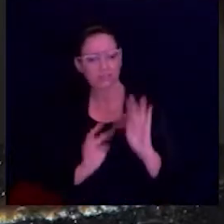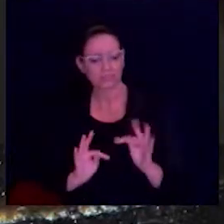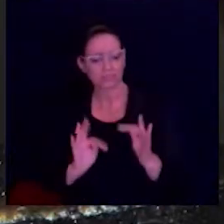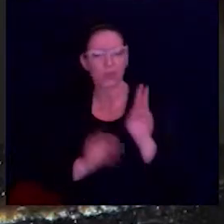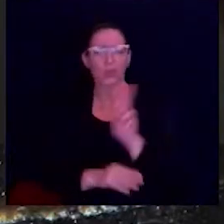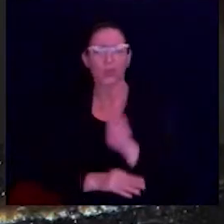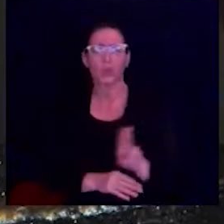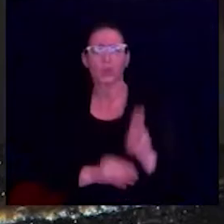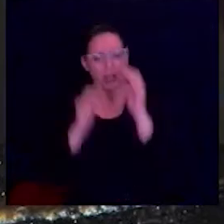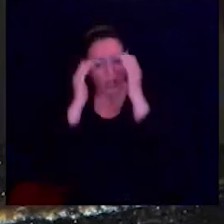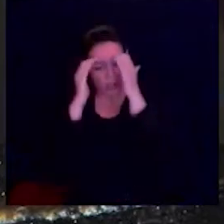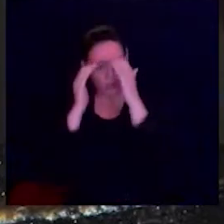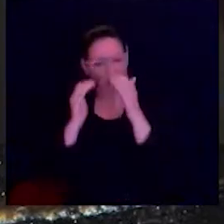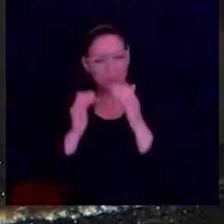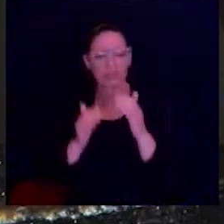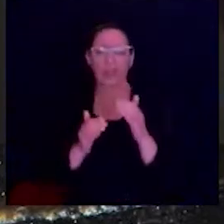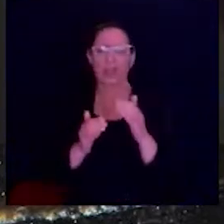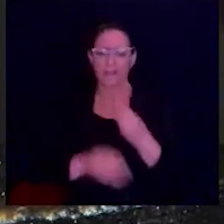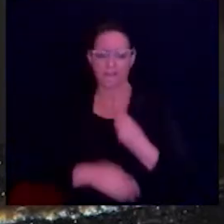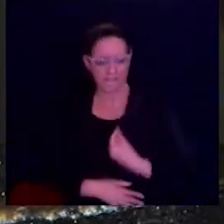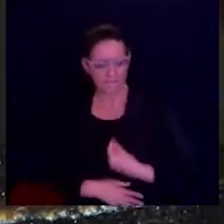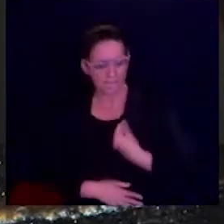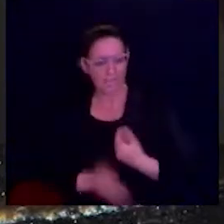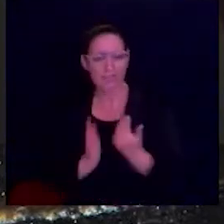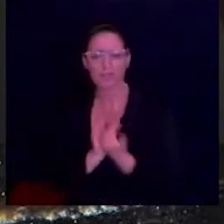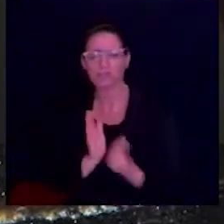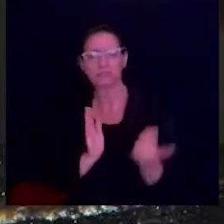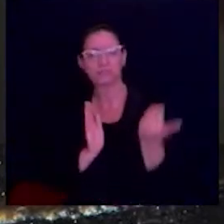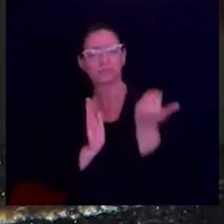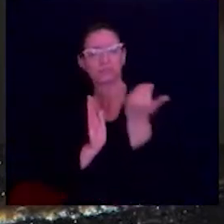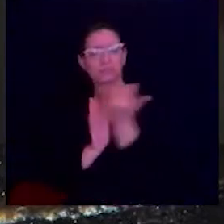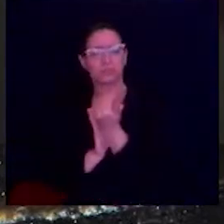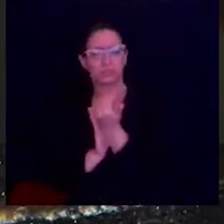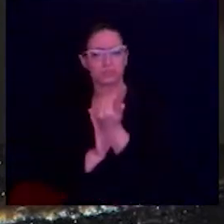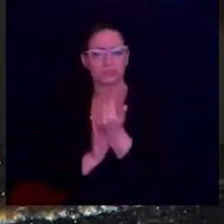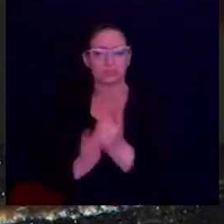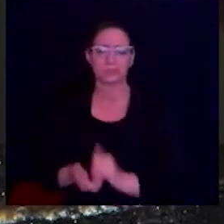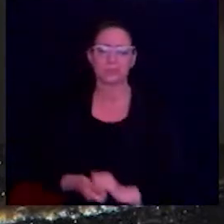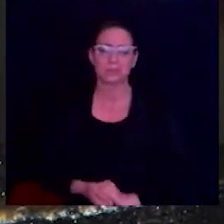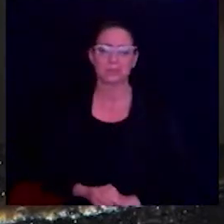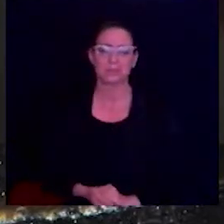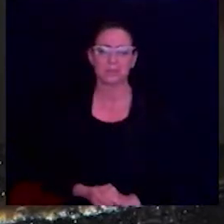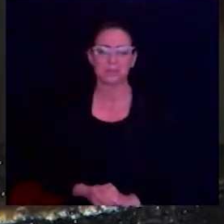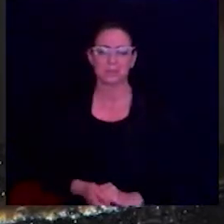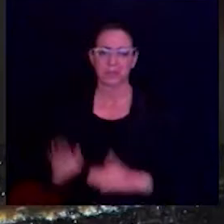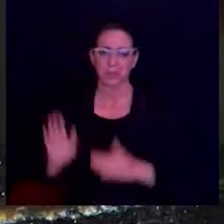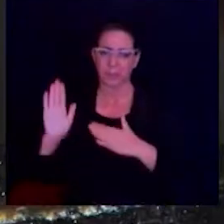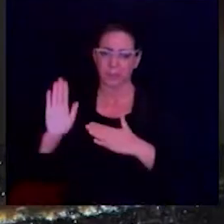humanidade e respeitar a vida acima de tudo.